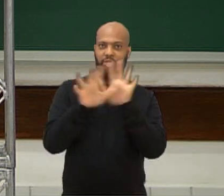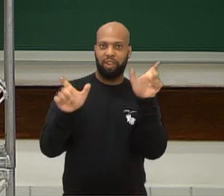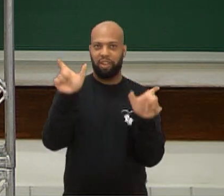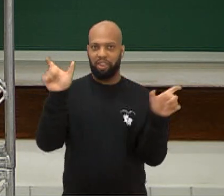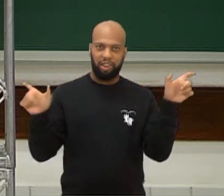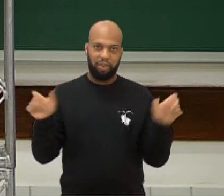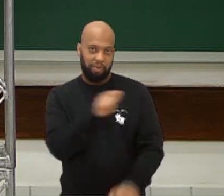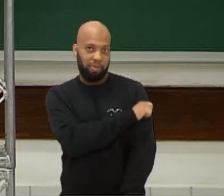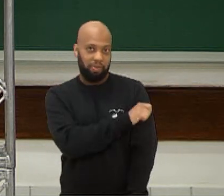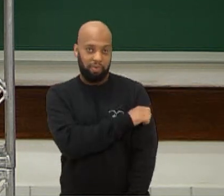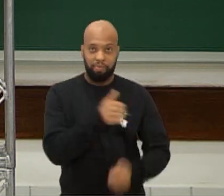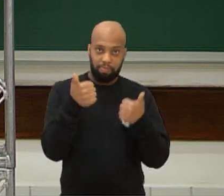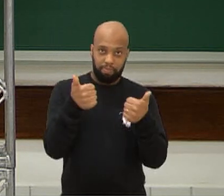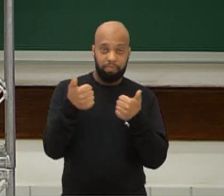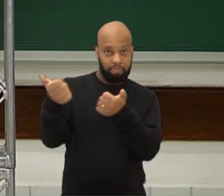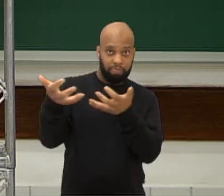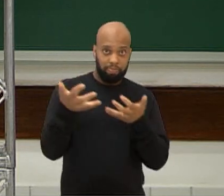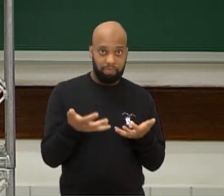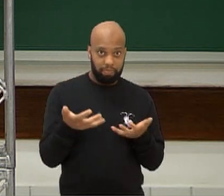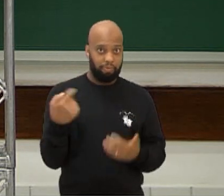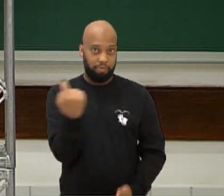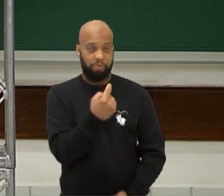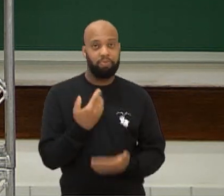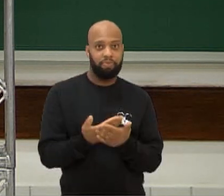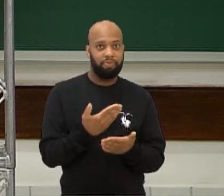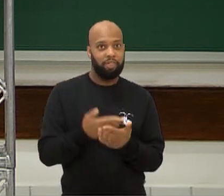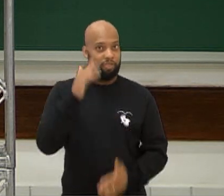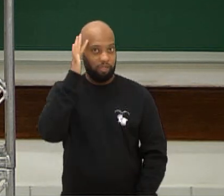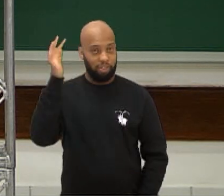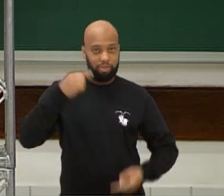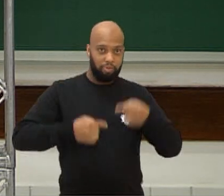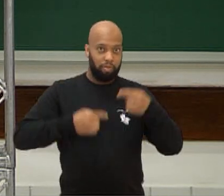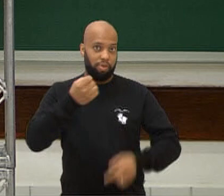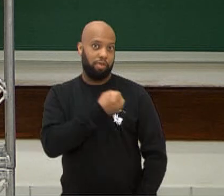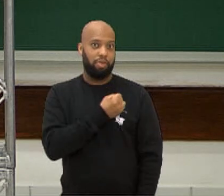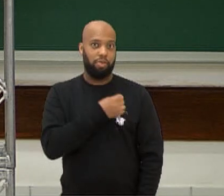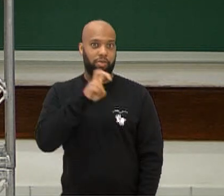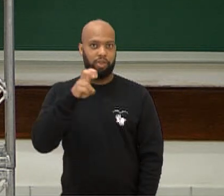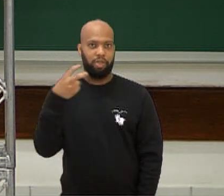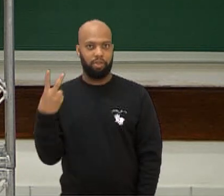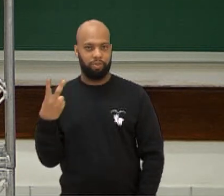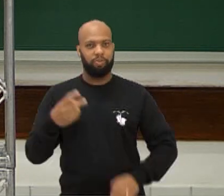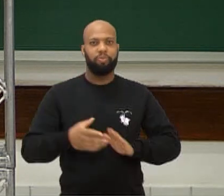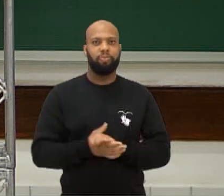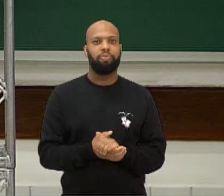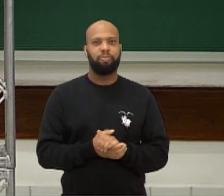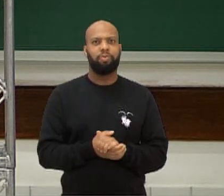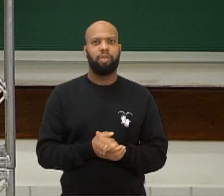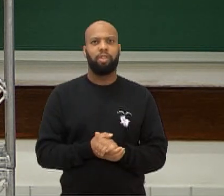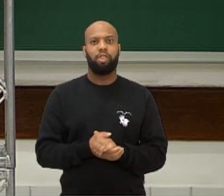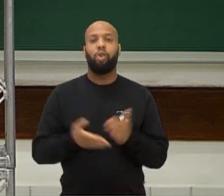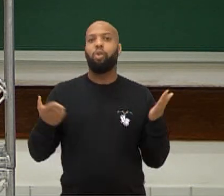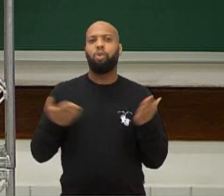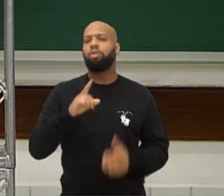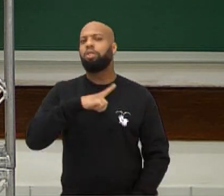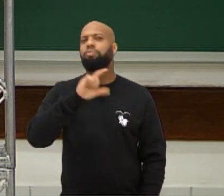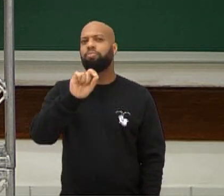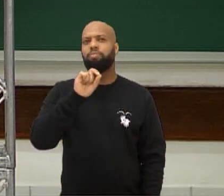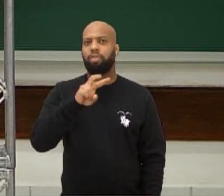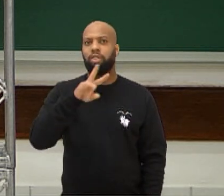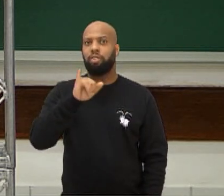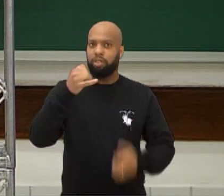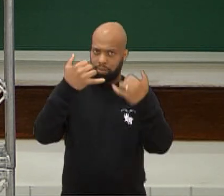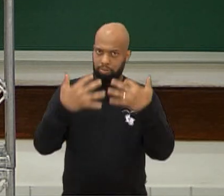Olá, estudantes! Bem-vindos à nossa aula de Filosofia Política de número 52. Na aula de hoje, nós vamos